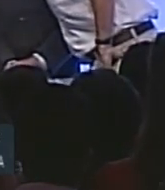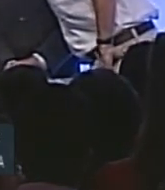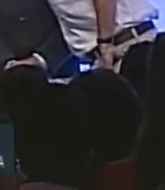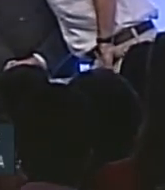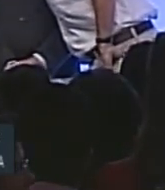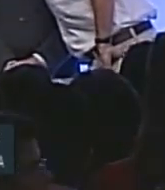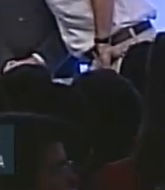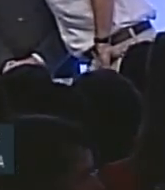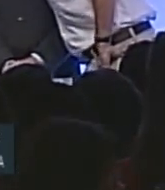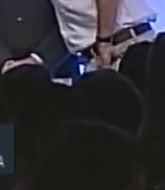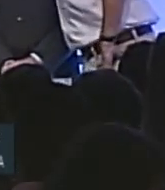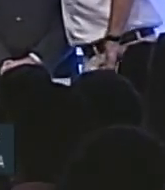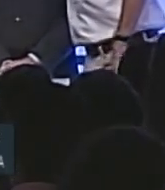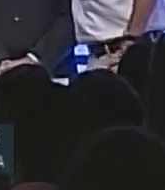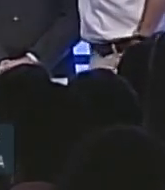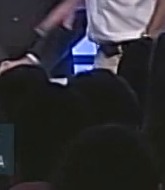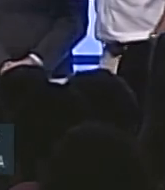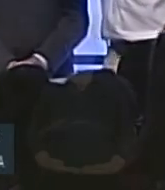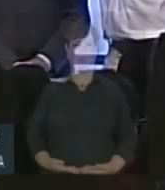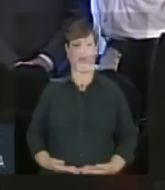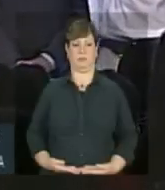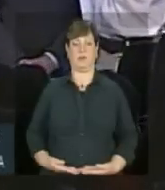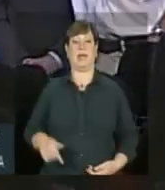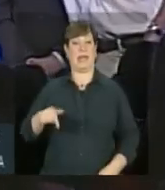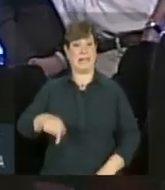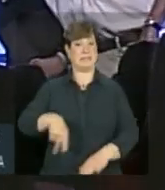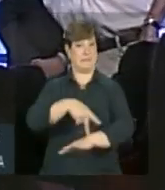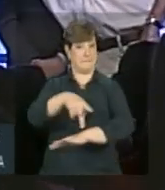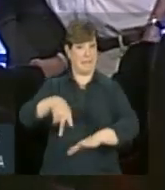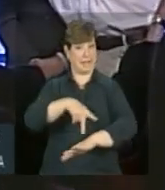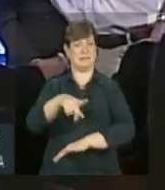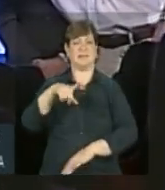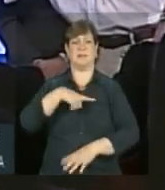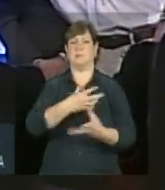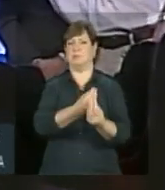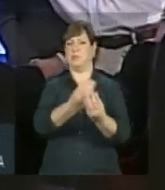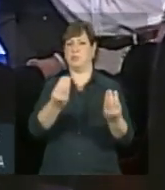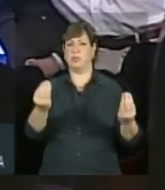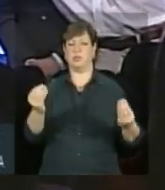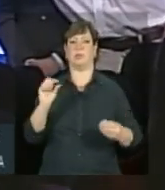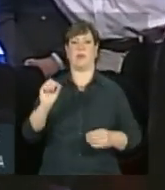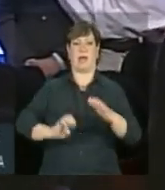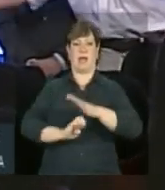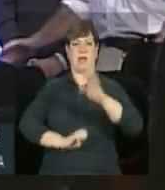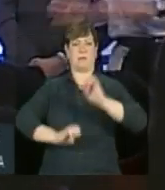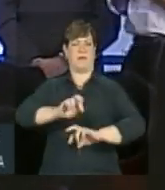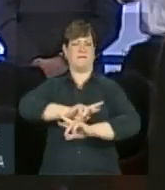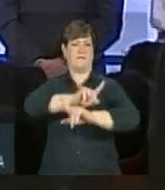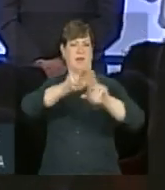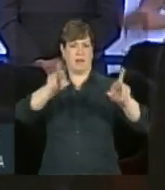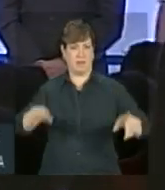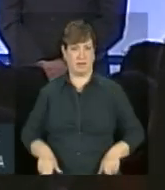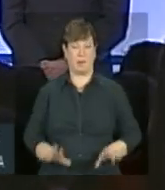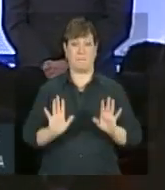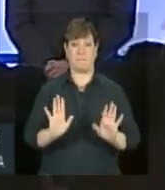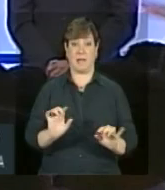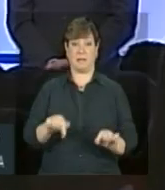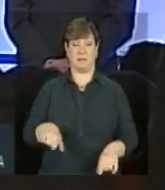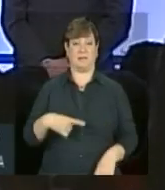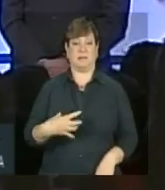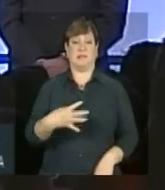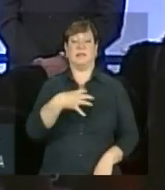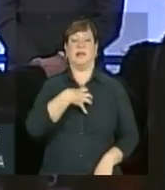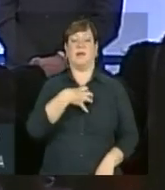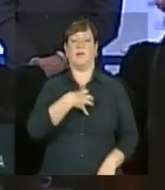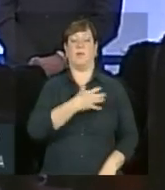Atento, tem empresas privadas e públicas. Esse país é um país diverso. Agora, na alma